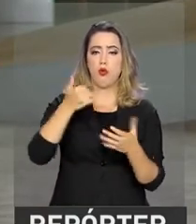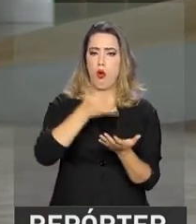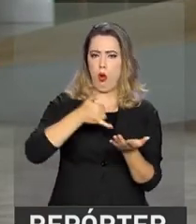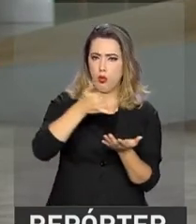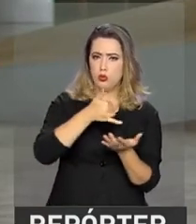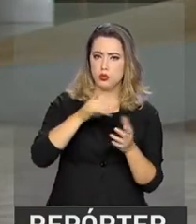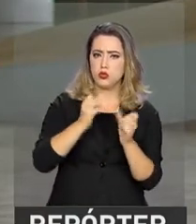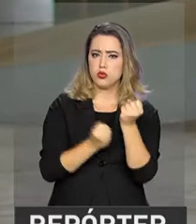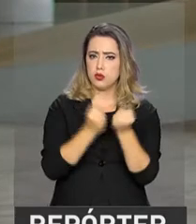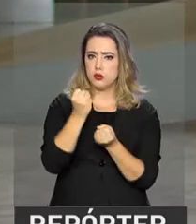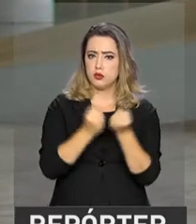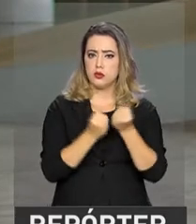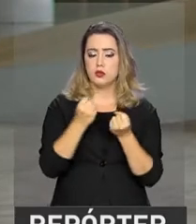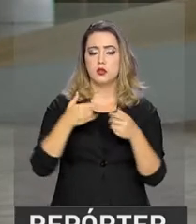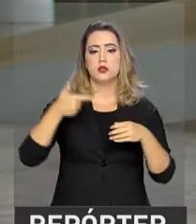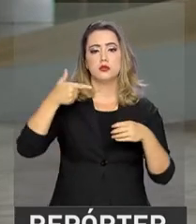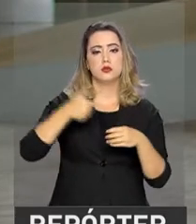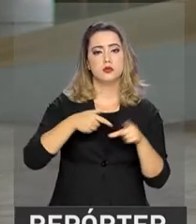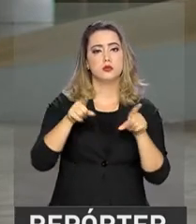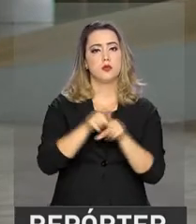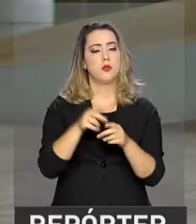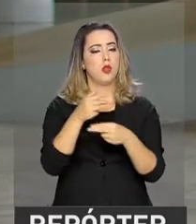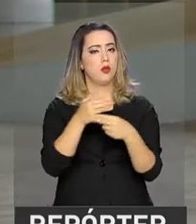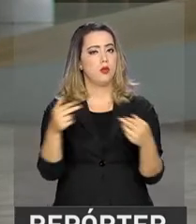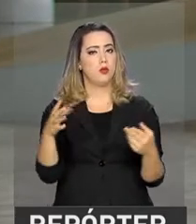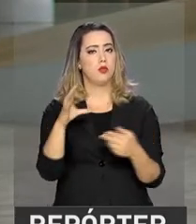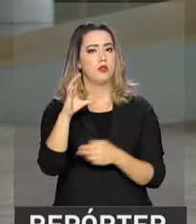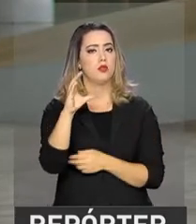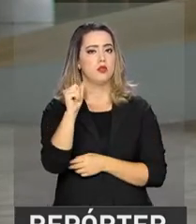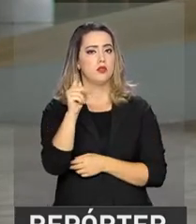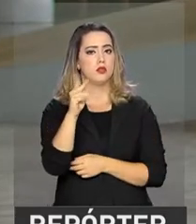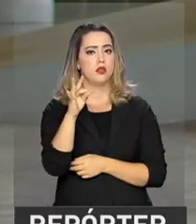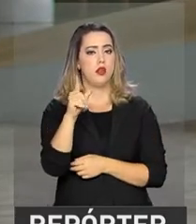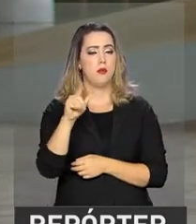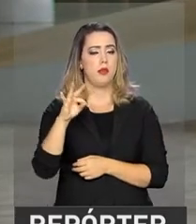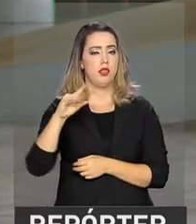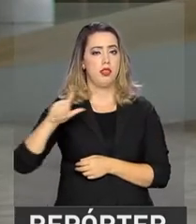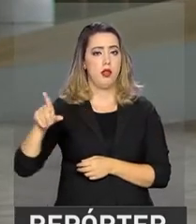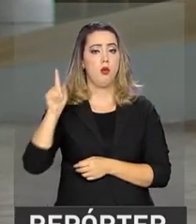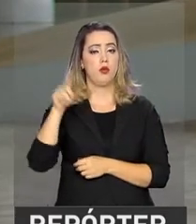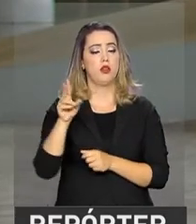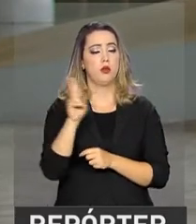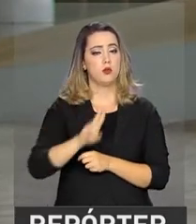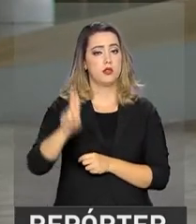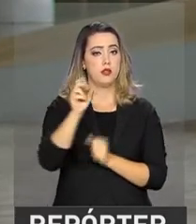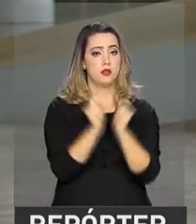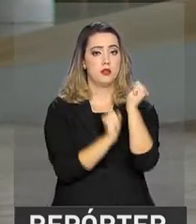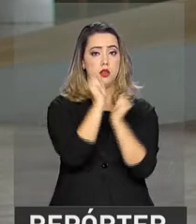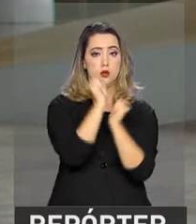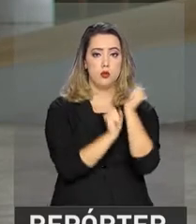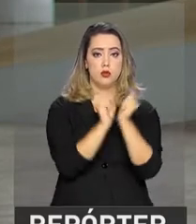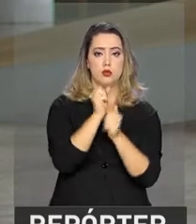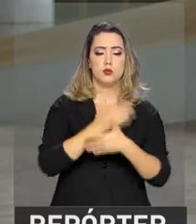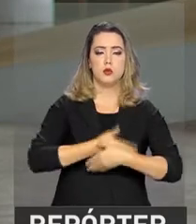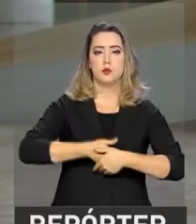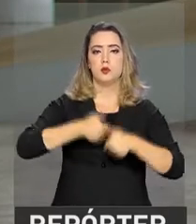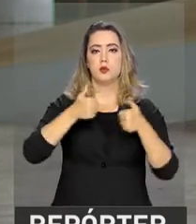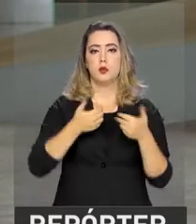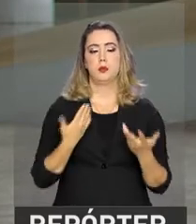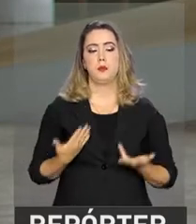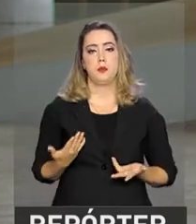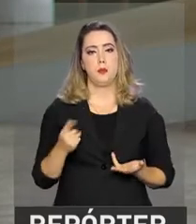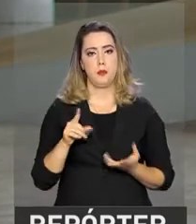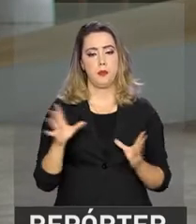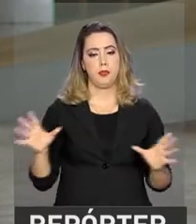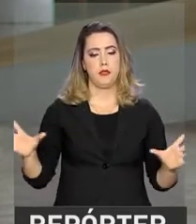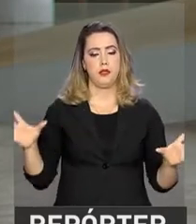e bens de capital que são máquinas e equipamentos utilizados pelos industriais para dinamizar a produção no